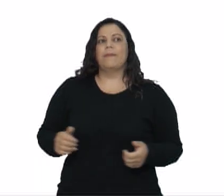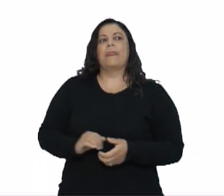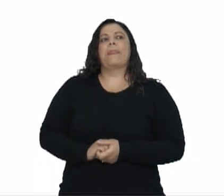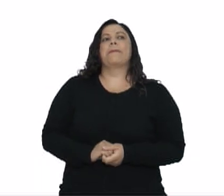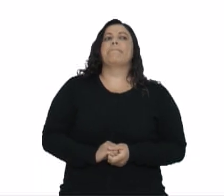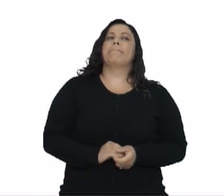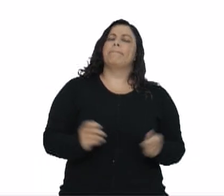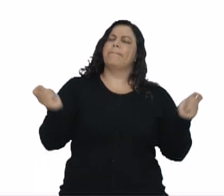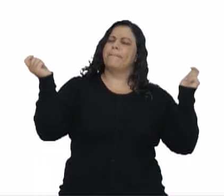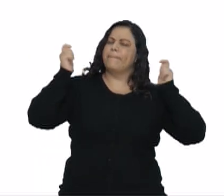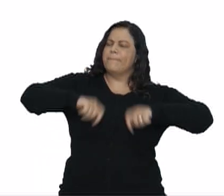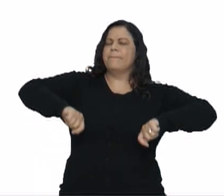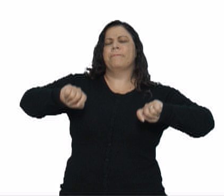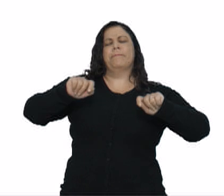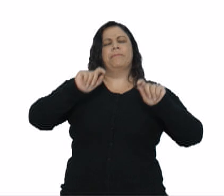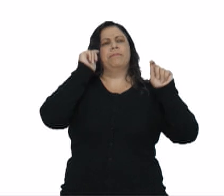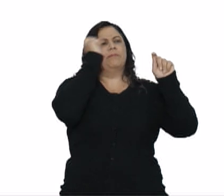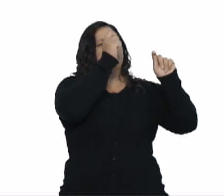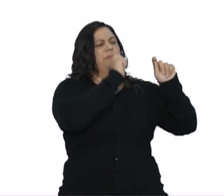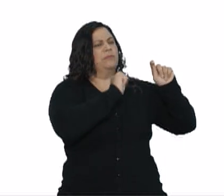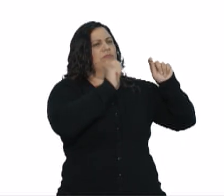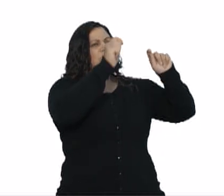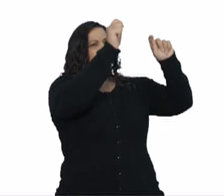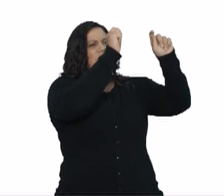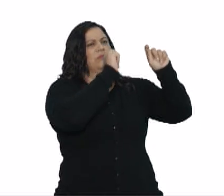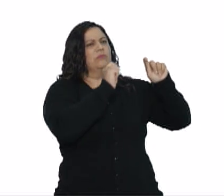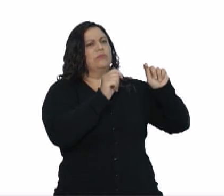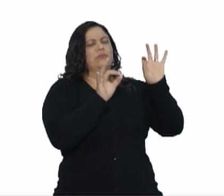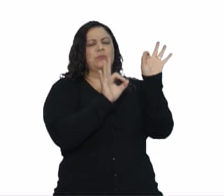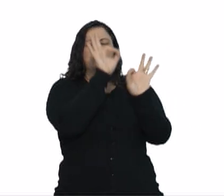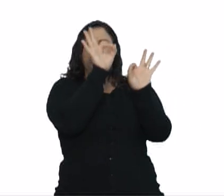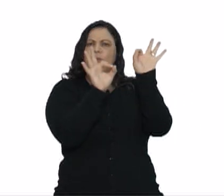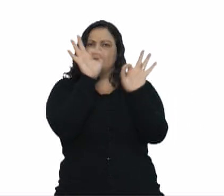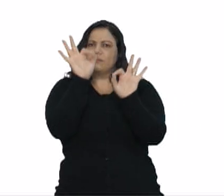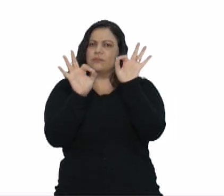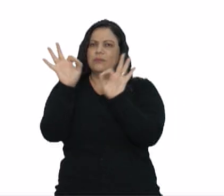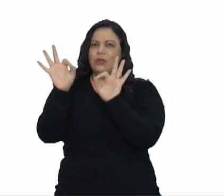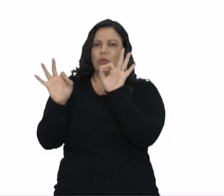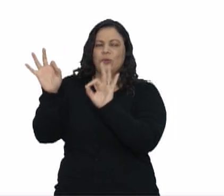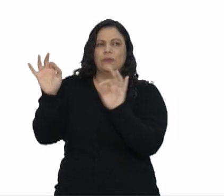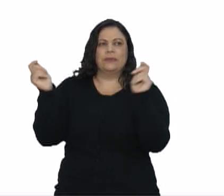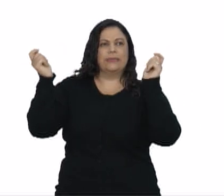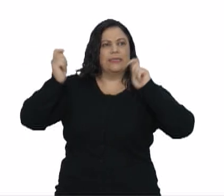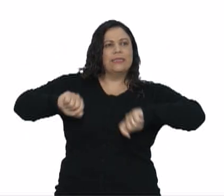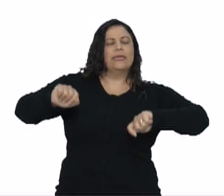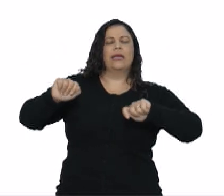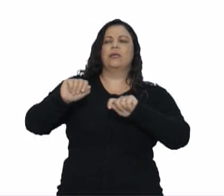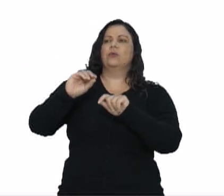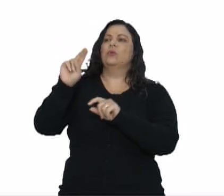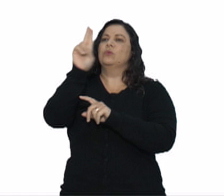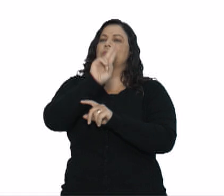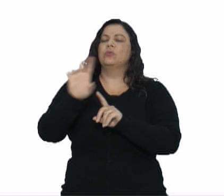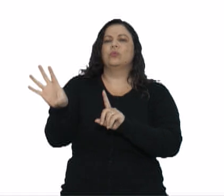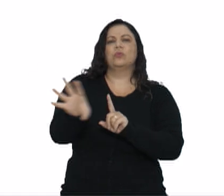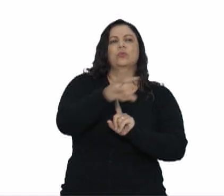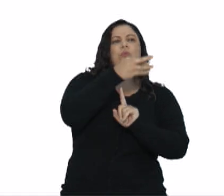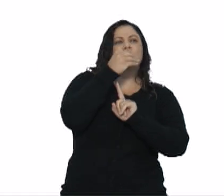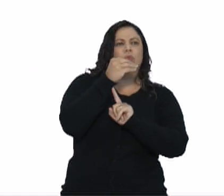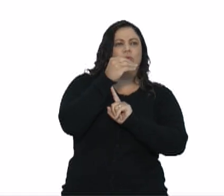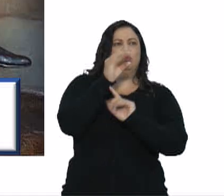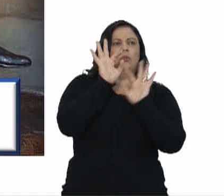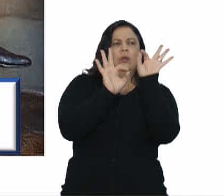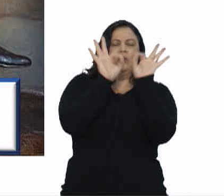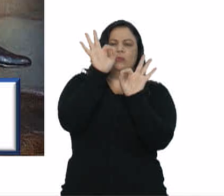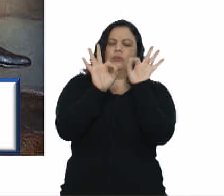Considerava-se, mais sobre Aleijadinho, né, considerava-se o escultor ornamental que utilizava o exercício da sua arte, padrão decorativo de